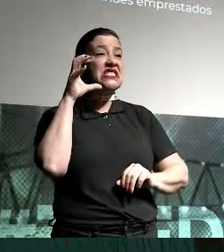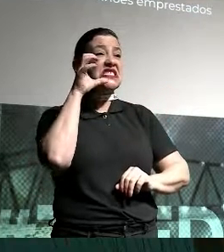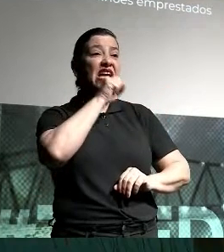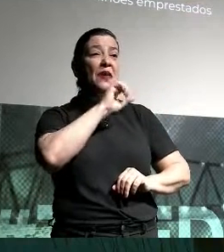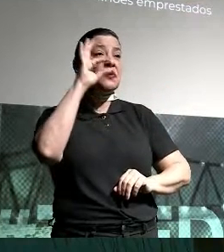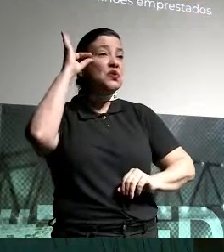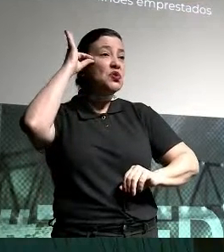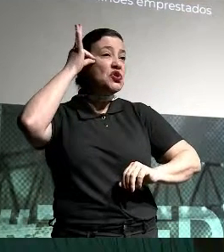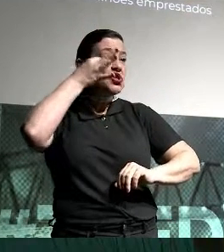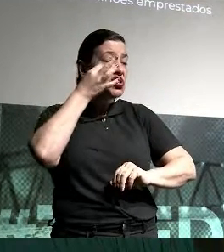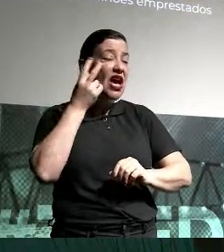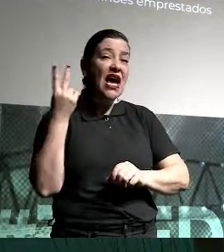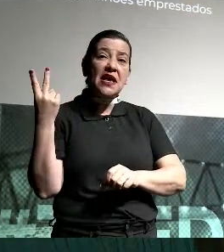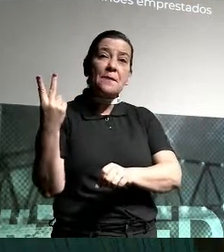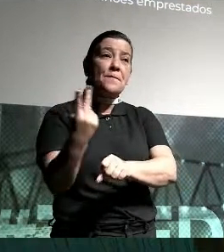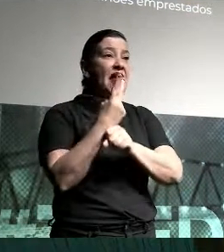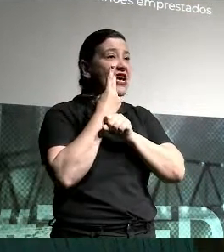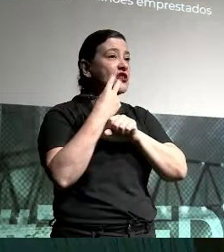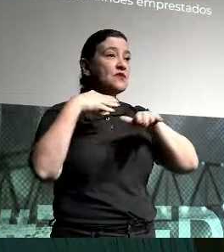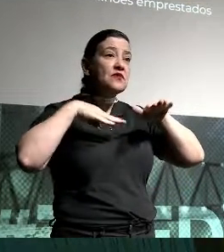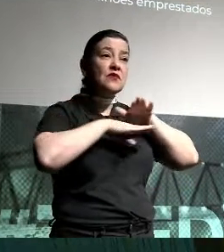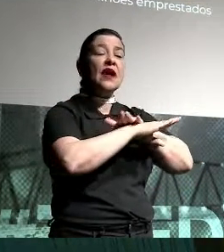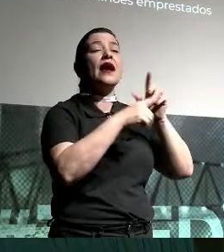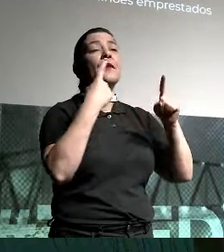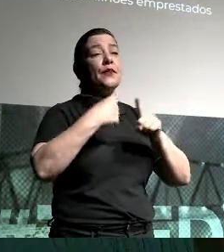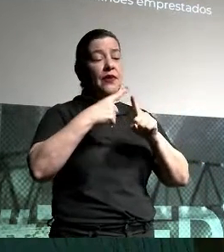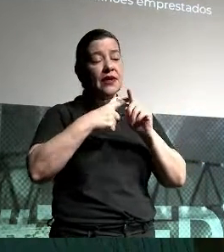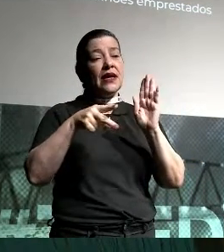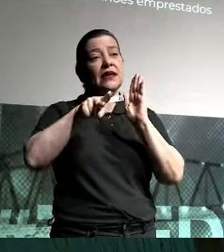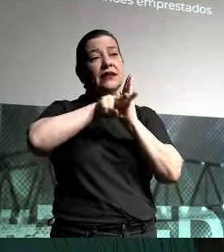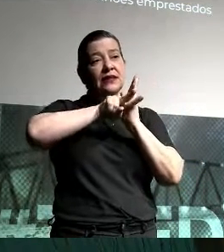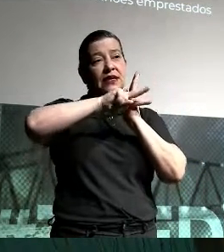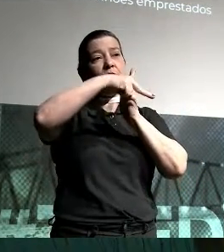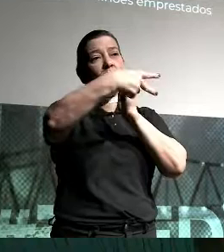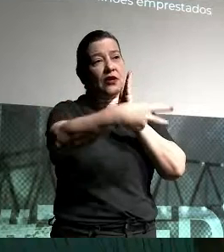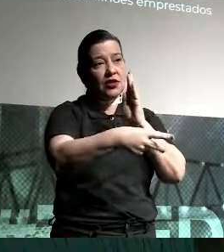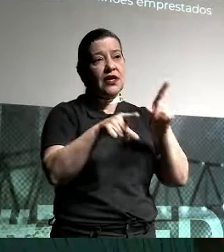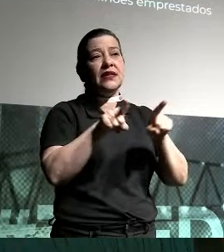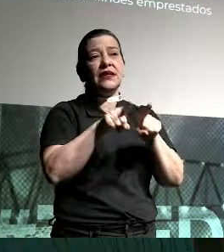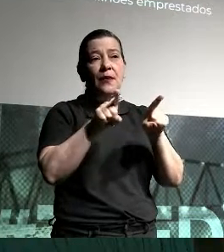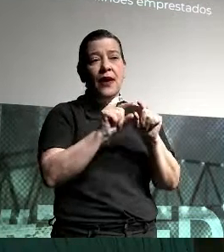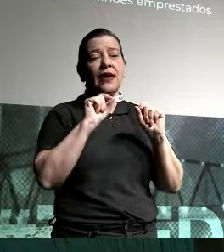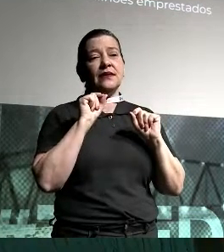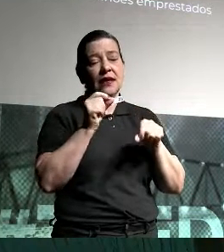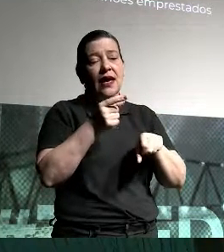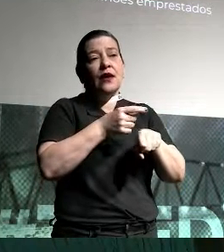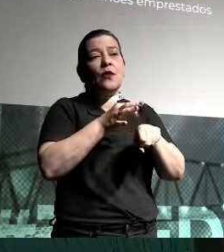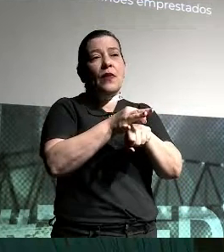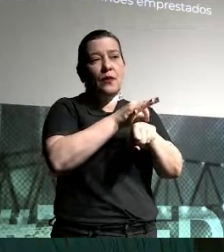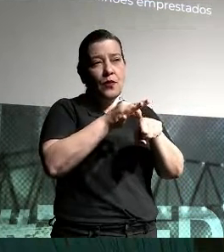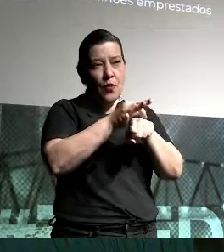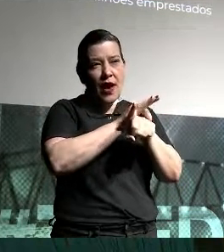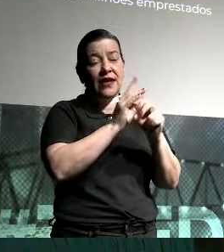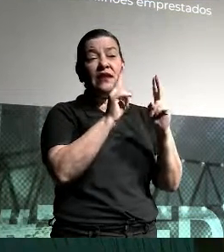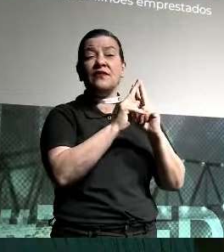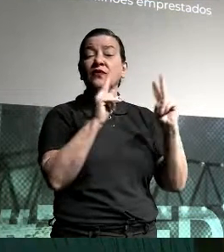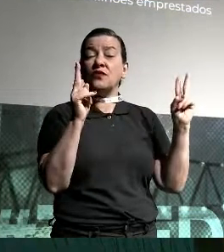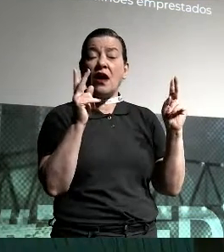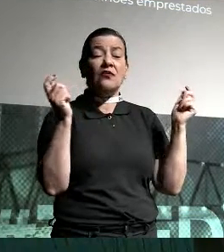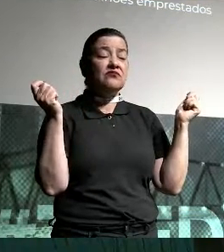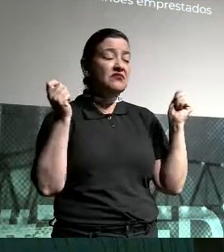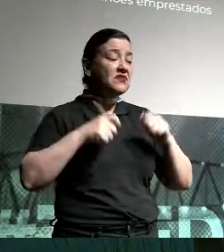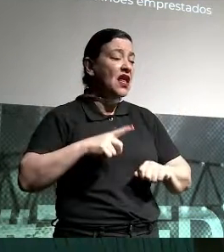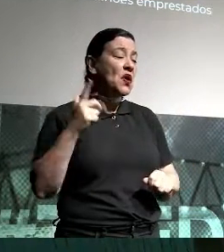que você pegou, e tudo isso porque a gente tem uma blockchain, a gente tem uma criptomoeda, então a gente